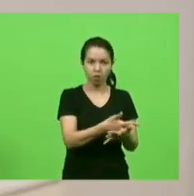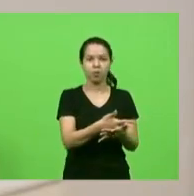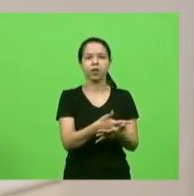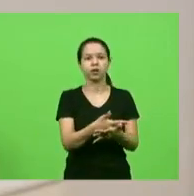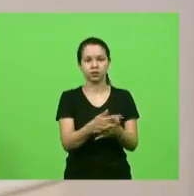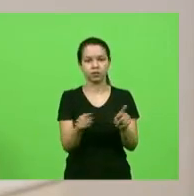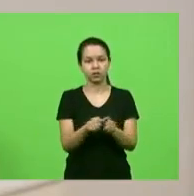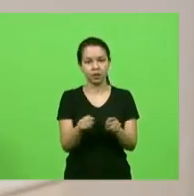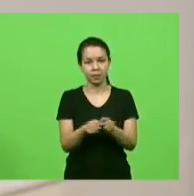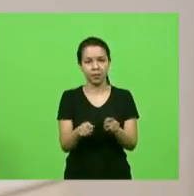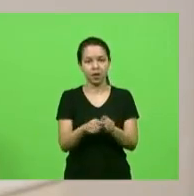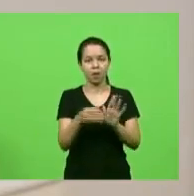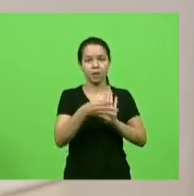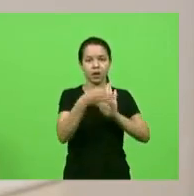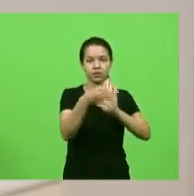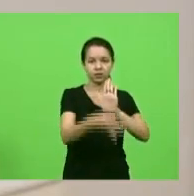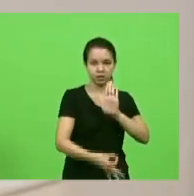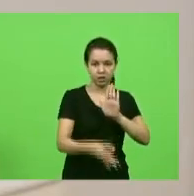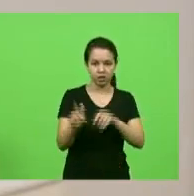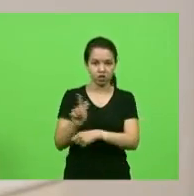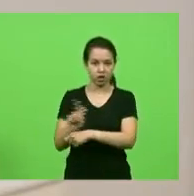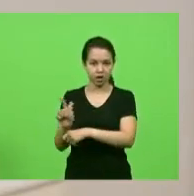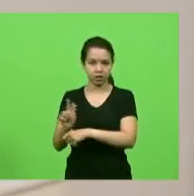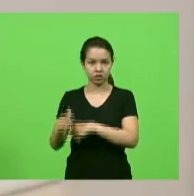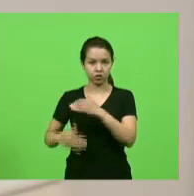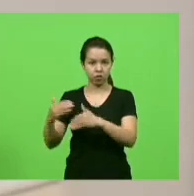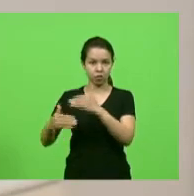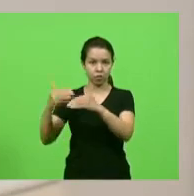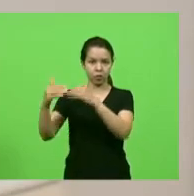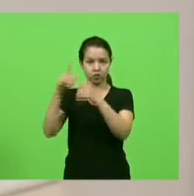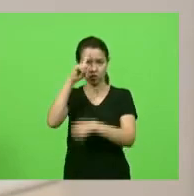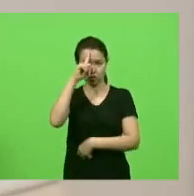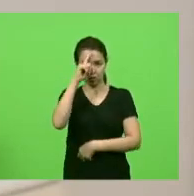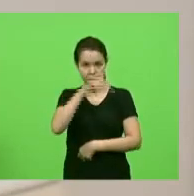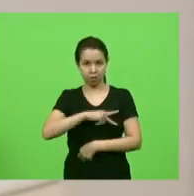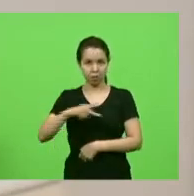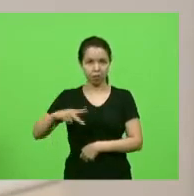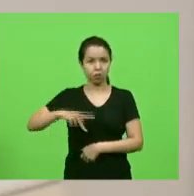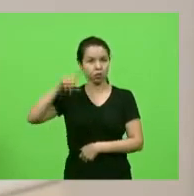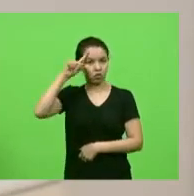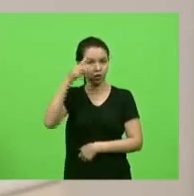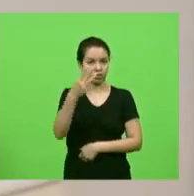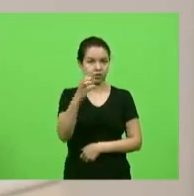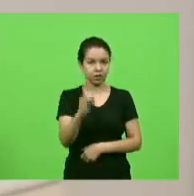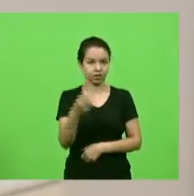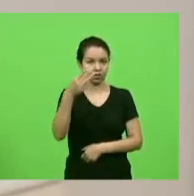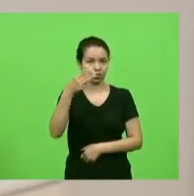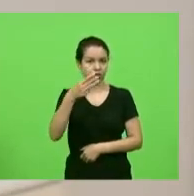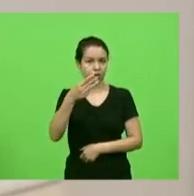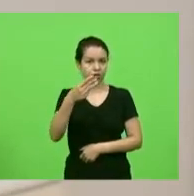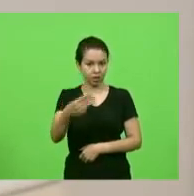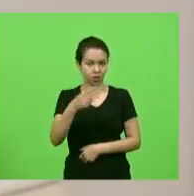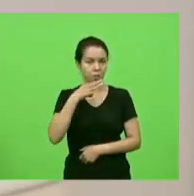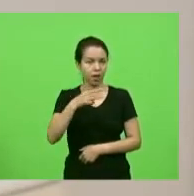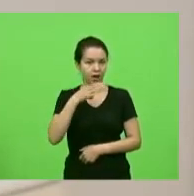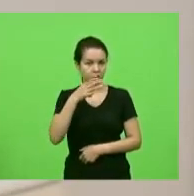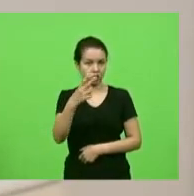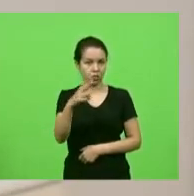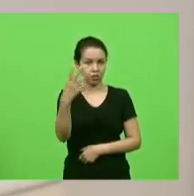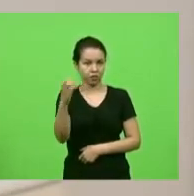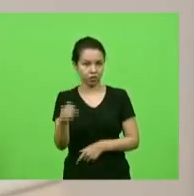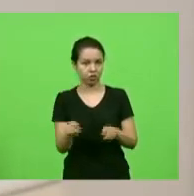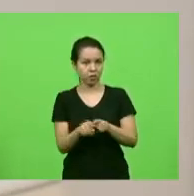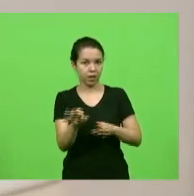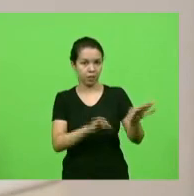da Gerência de Desenvolvimento dos Hospitais Públicos, datado de 30/3/2020, e elaborado a pedido do